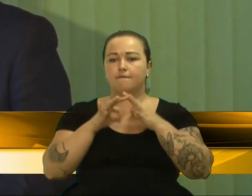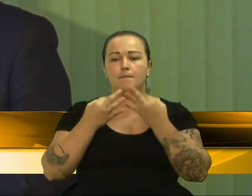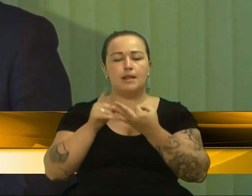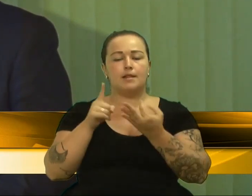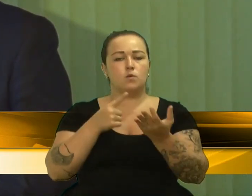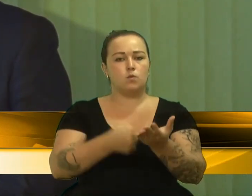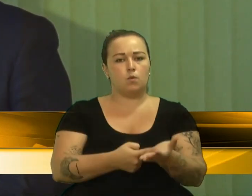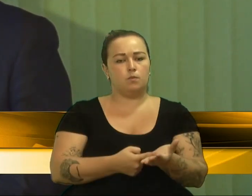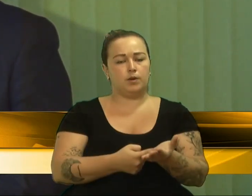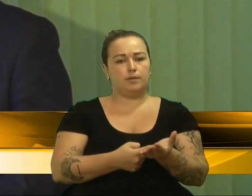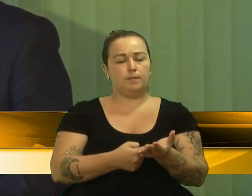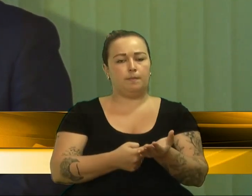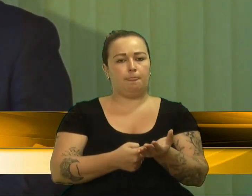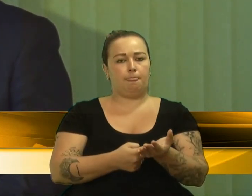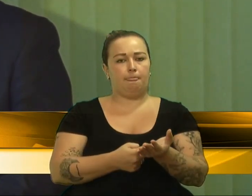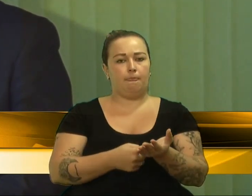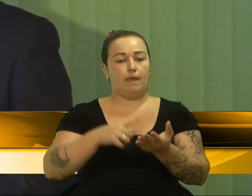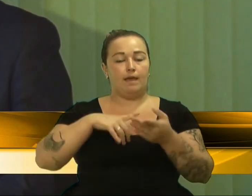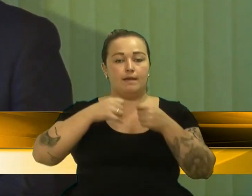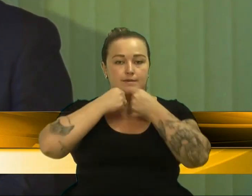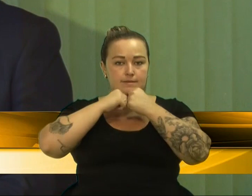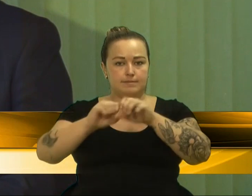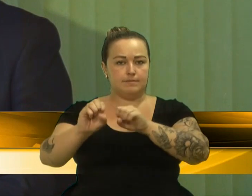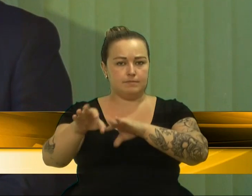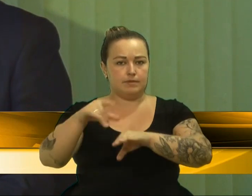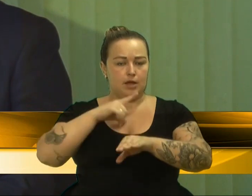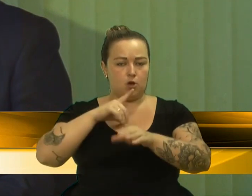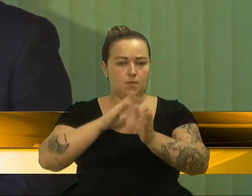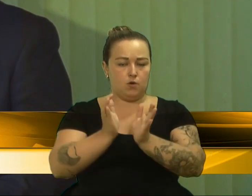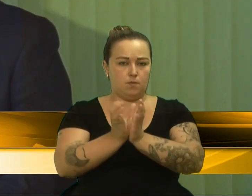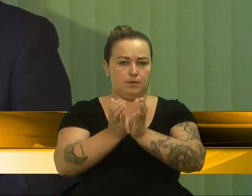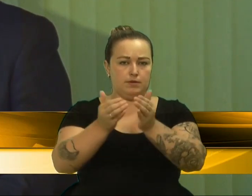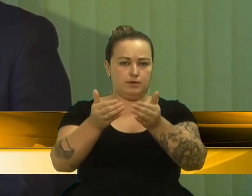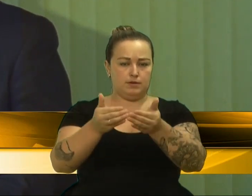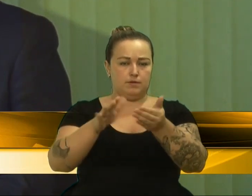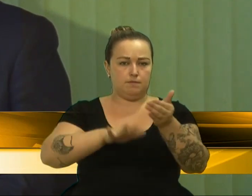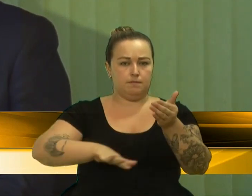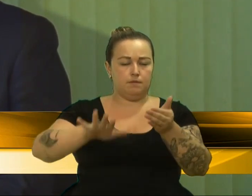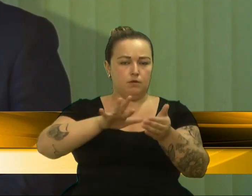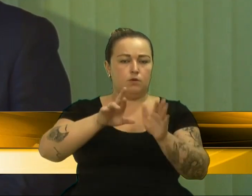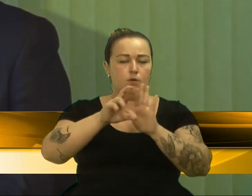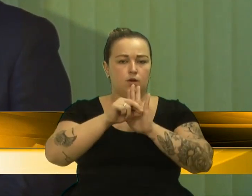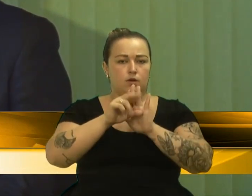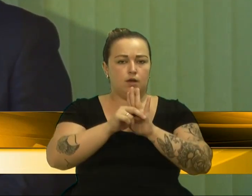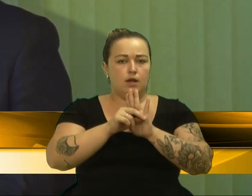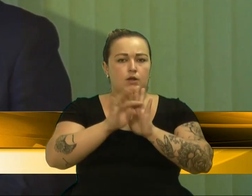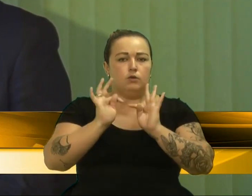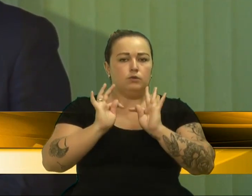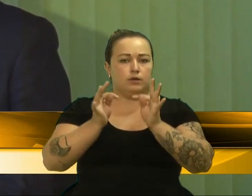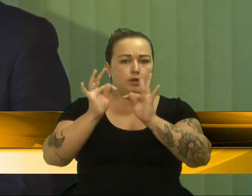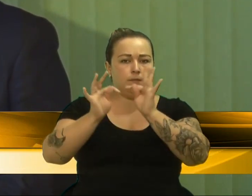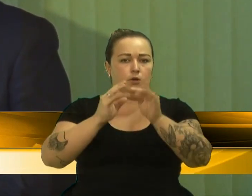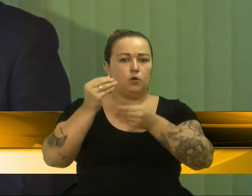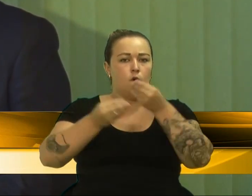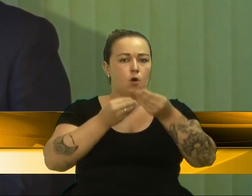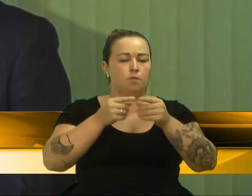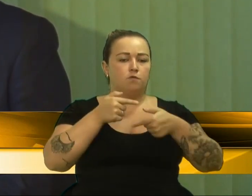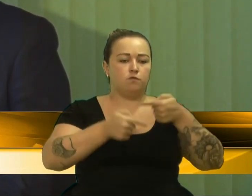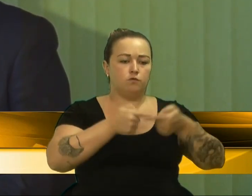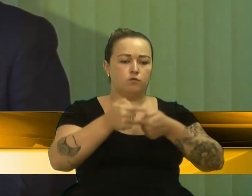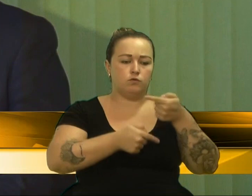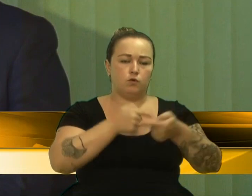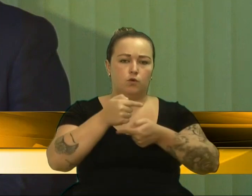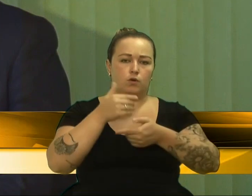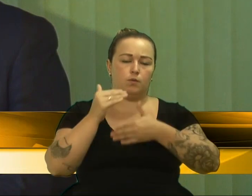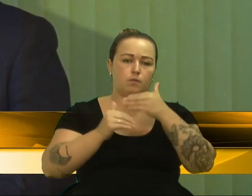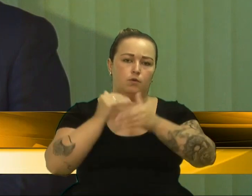7. A SMED possui algum sistema ou comissão de avaliação no ambiente escolar sobre o resultado do tratamento? Se positivo, como funciona esse processo? Há